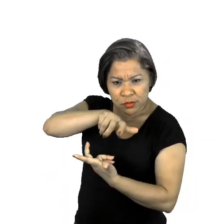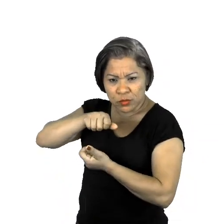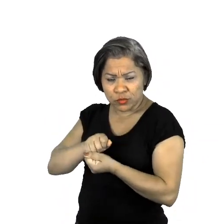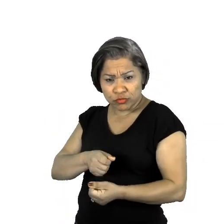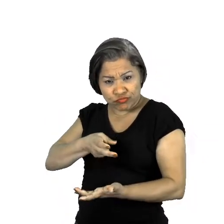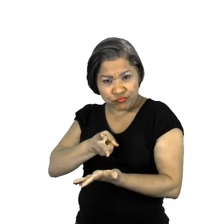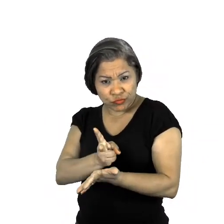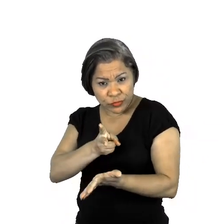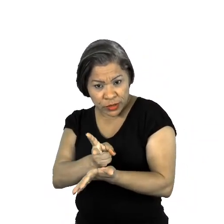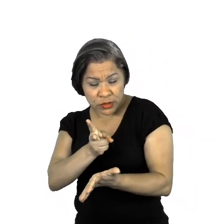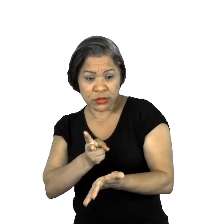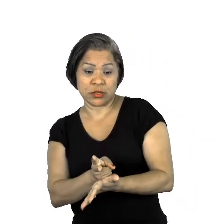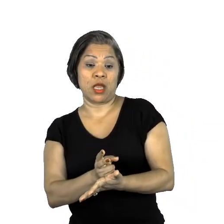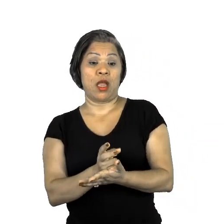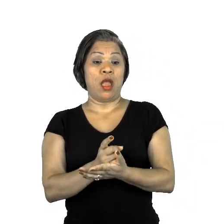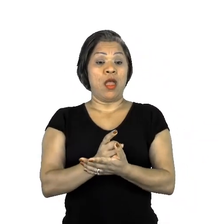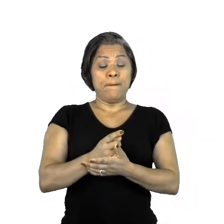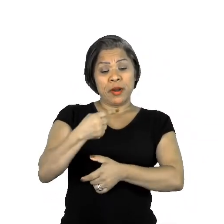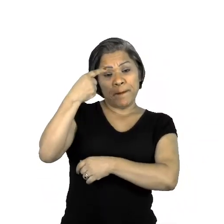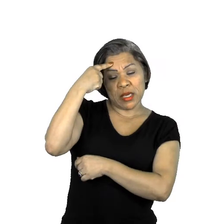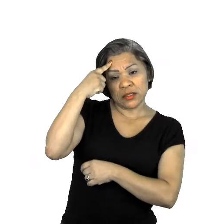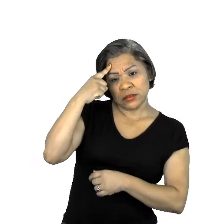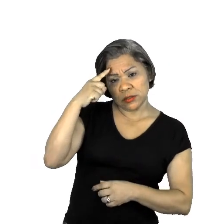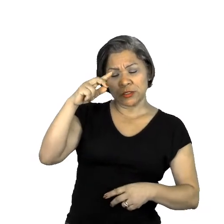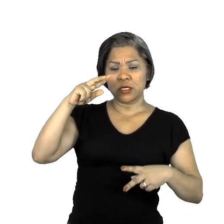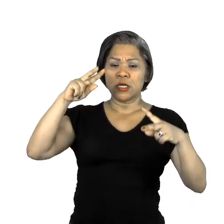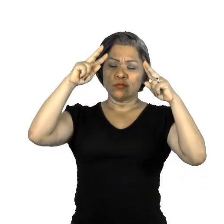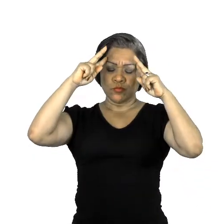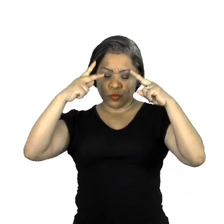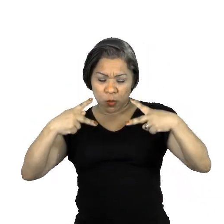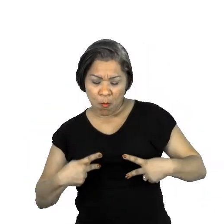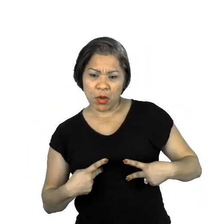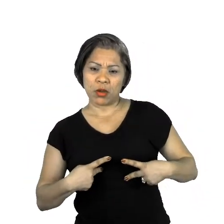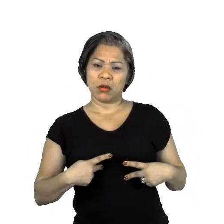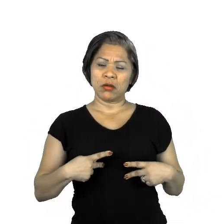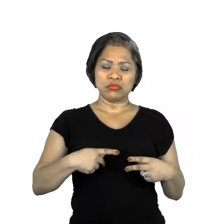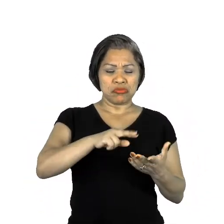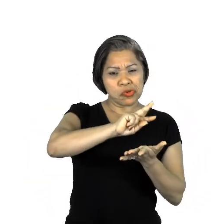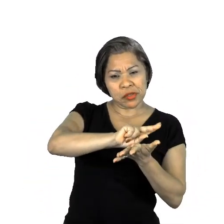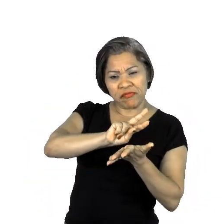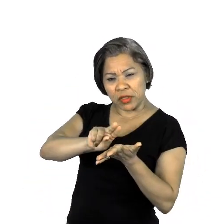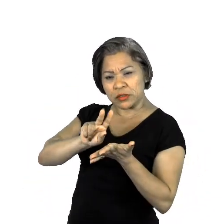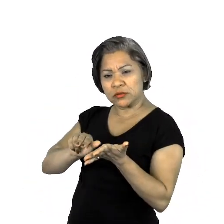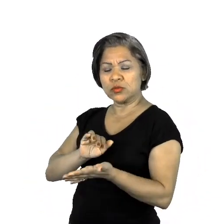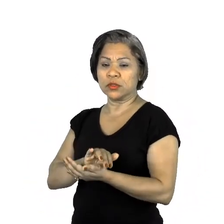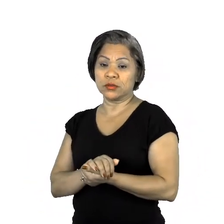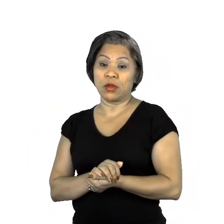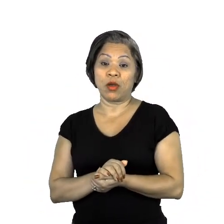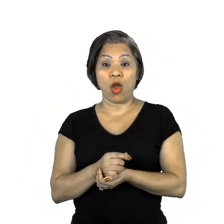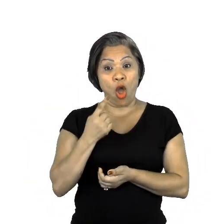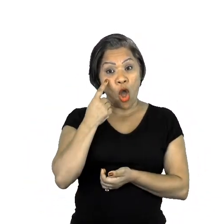vista humanista sobre as situações. Olha o exemplo aí de um quadrinho da Mafalda.